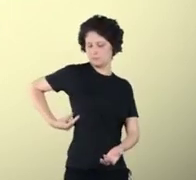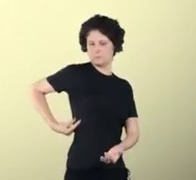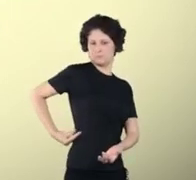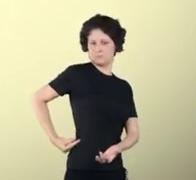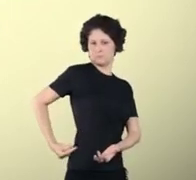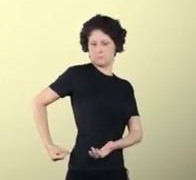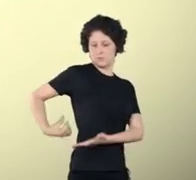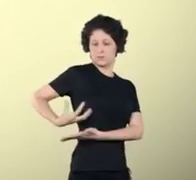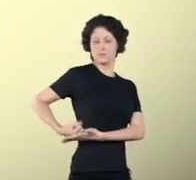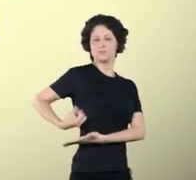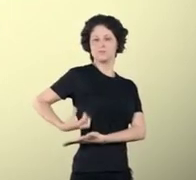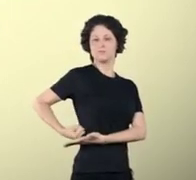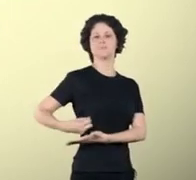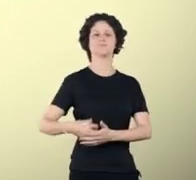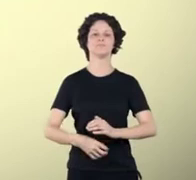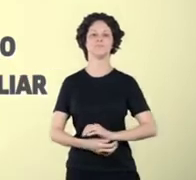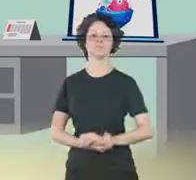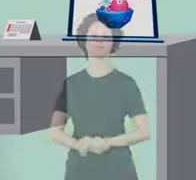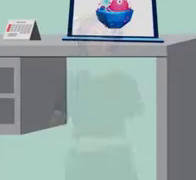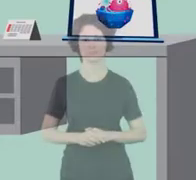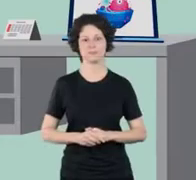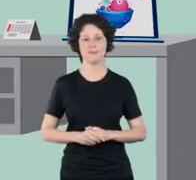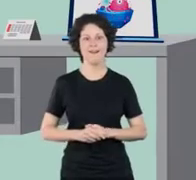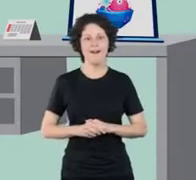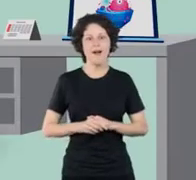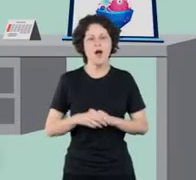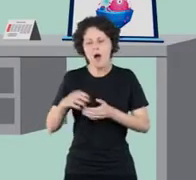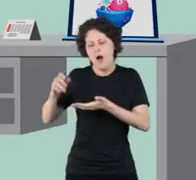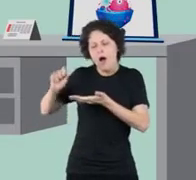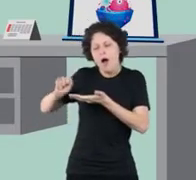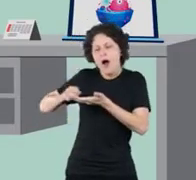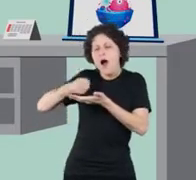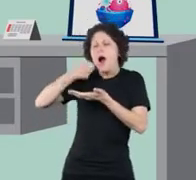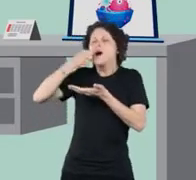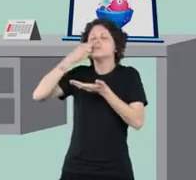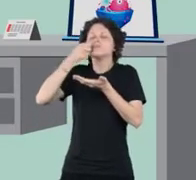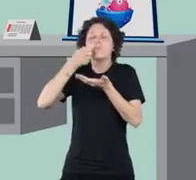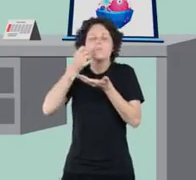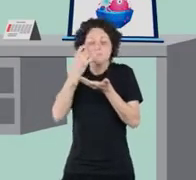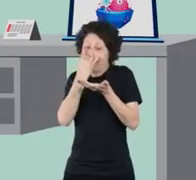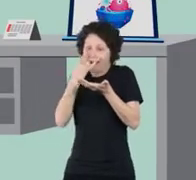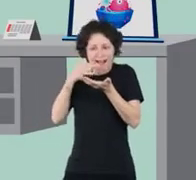enzimas usadas na digestão. E olha só que interessante, quando ingerimos, a comida é